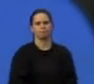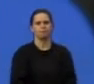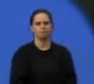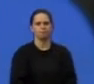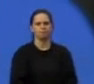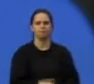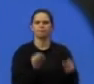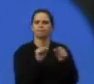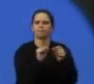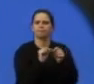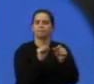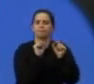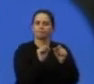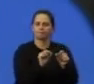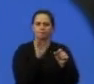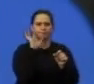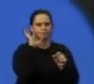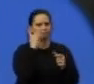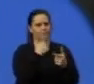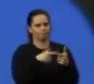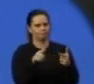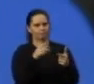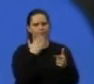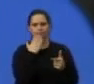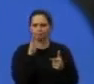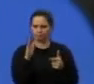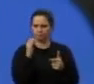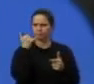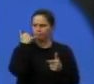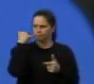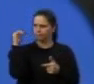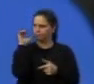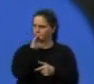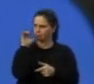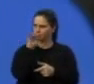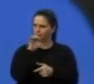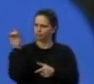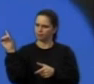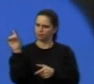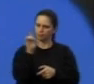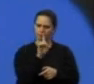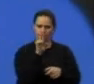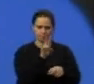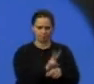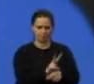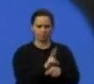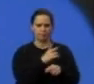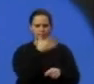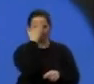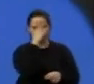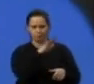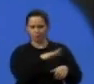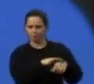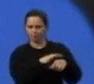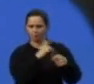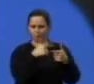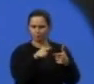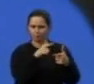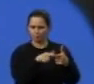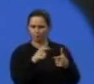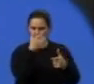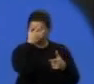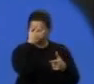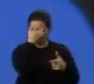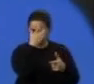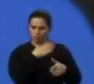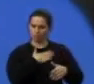O que fazer? Pedir ajuda em caráter de emergência, tentar acalmar a vítima se ela estiver